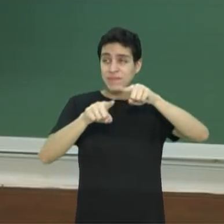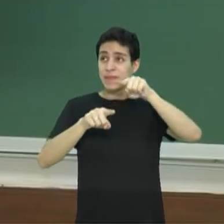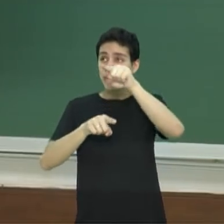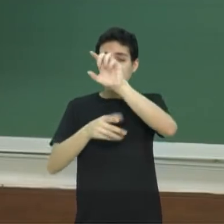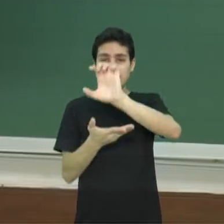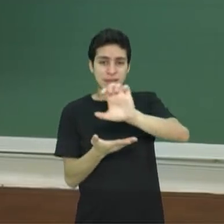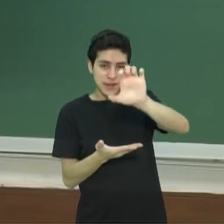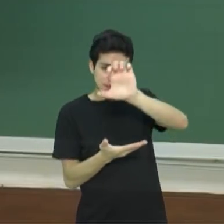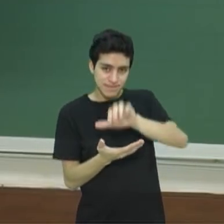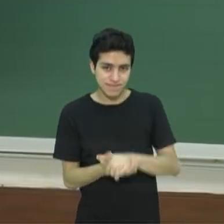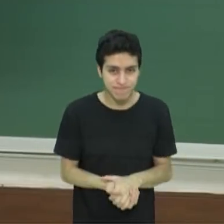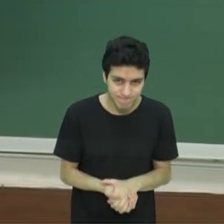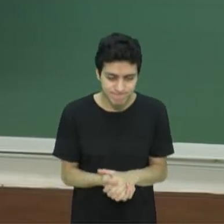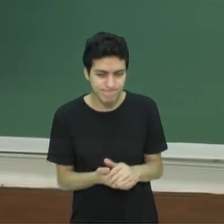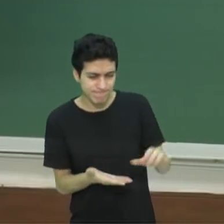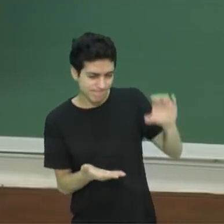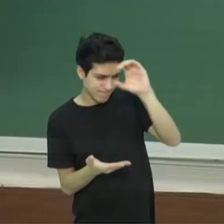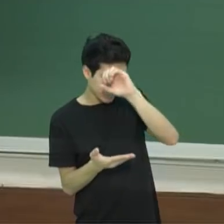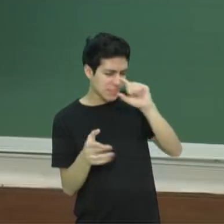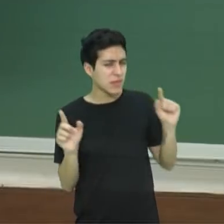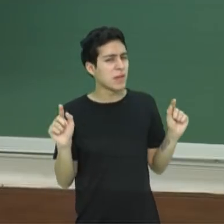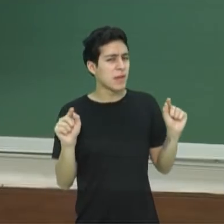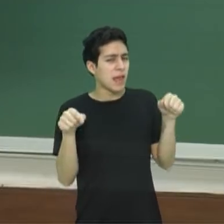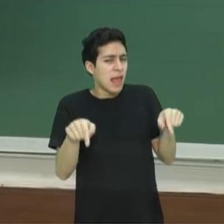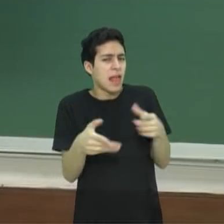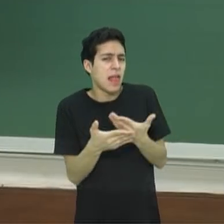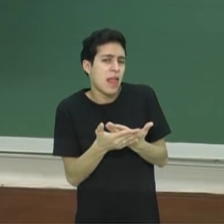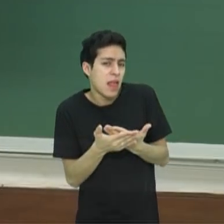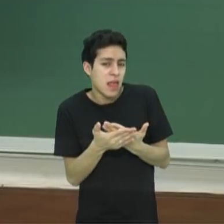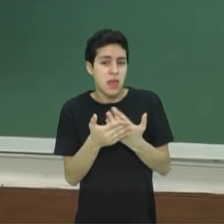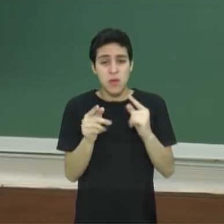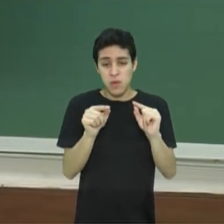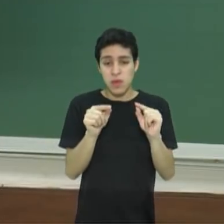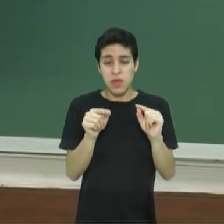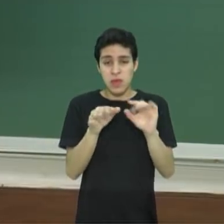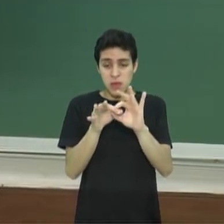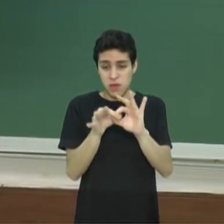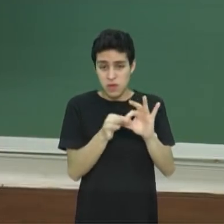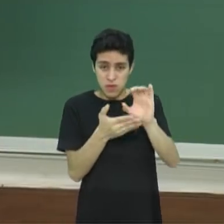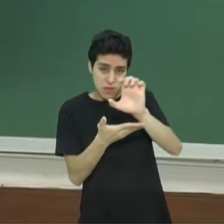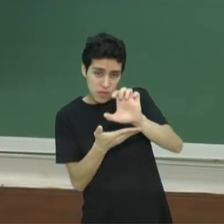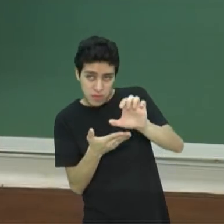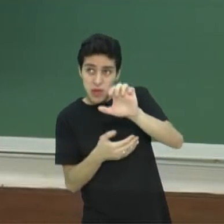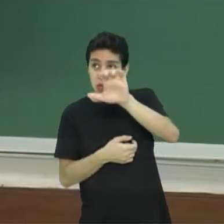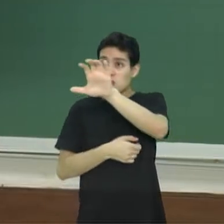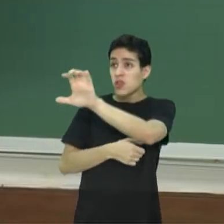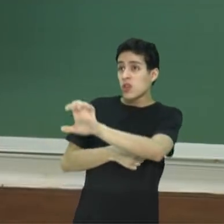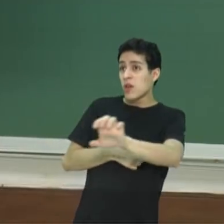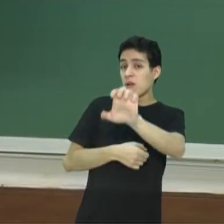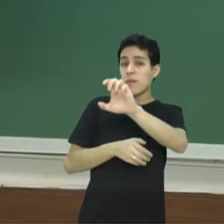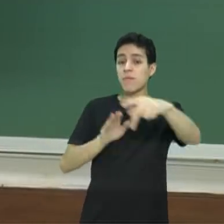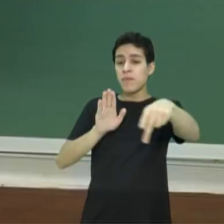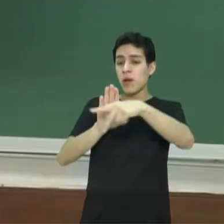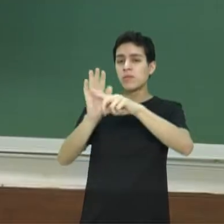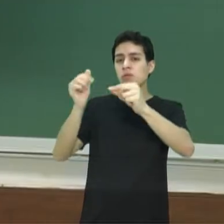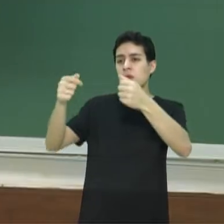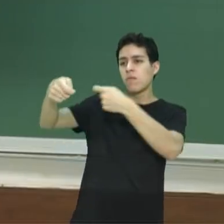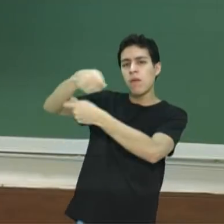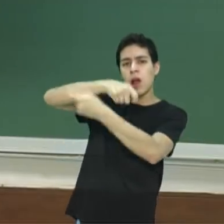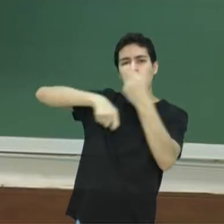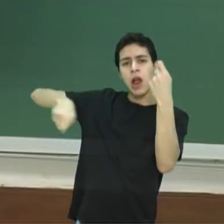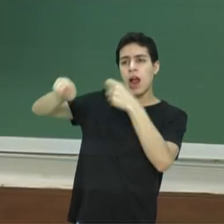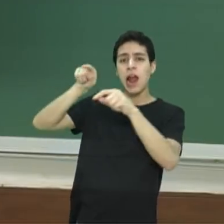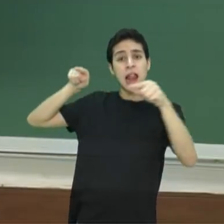vai desenvolver durante essa aula é isso. Os investimentos da União Europeia ou do continente europeu no seu próprio território. Né?